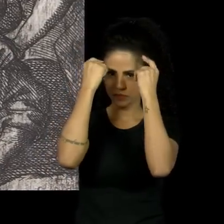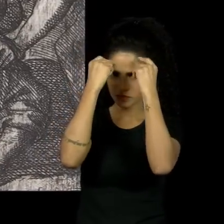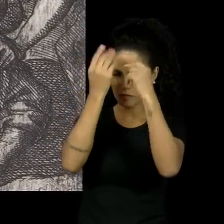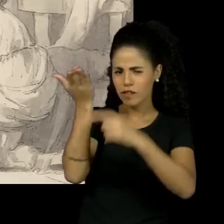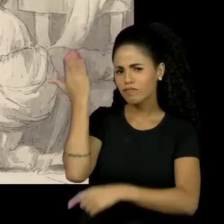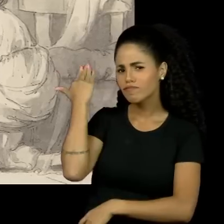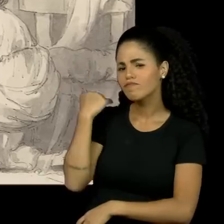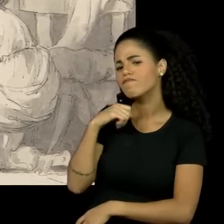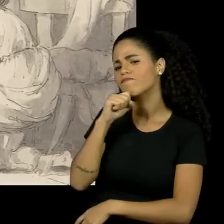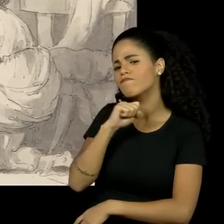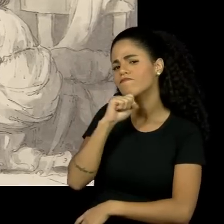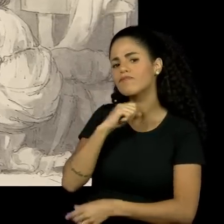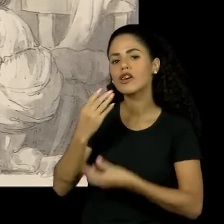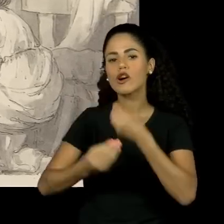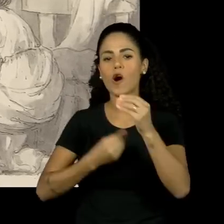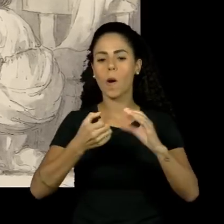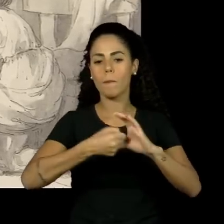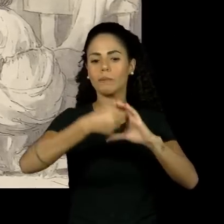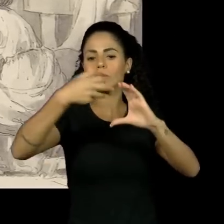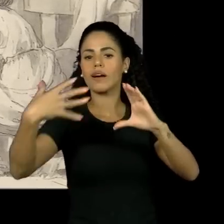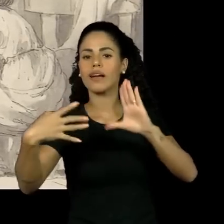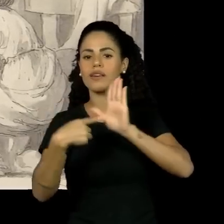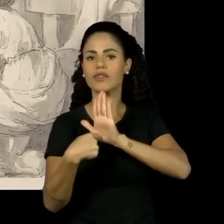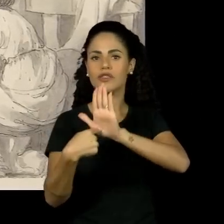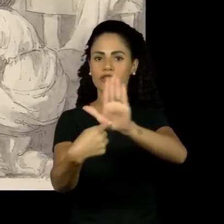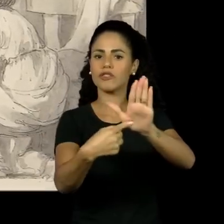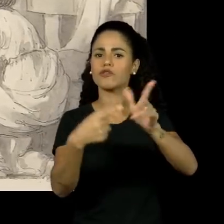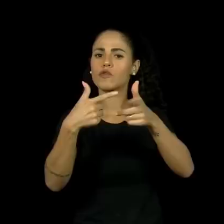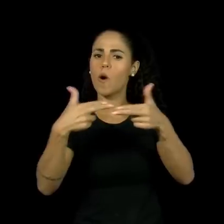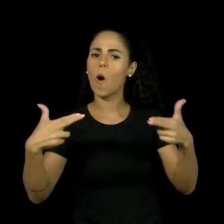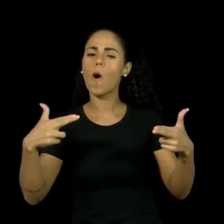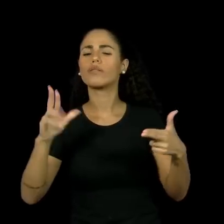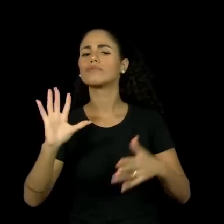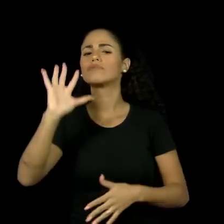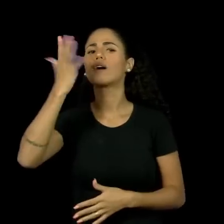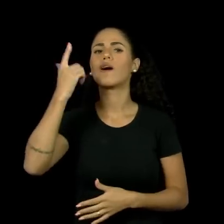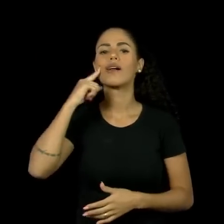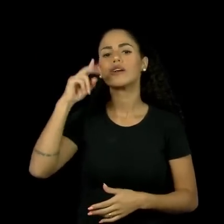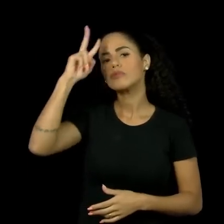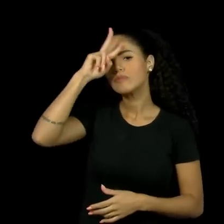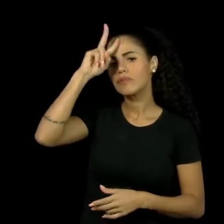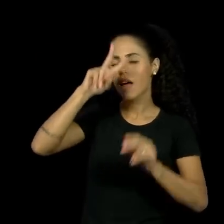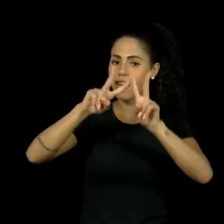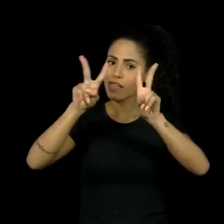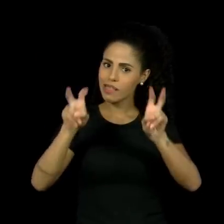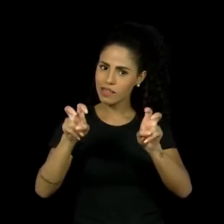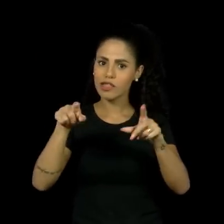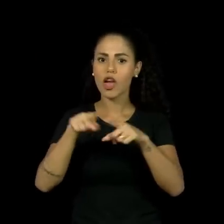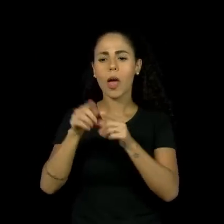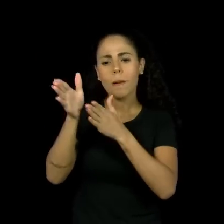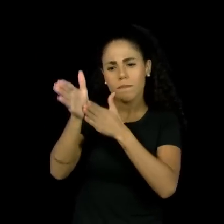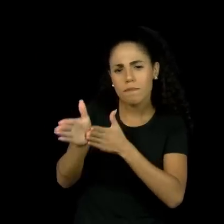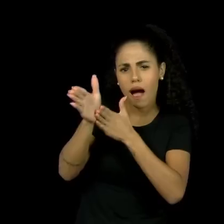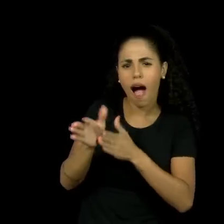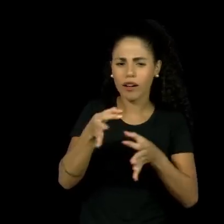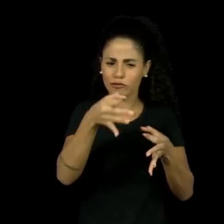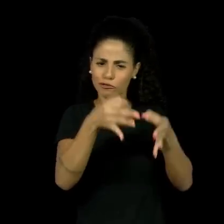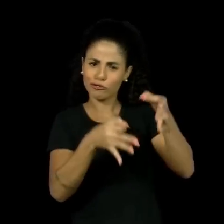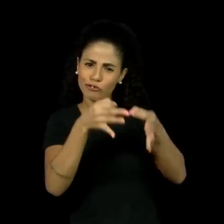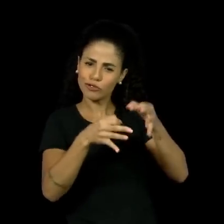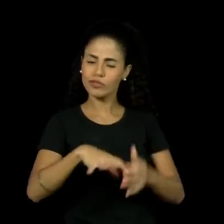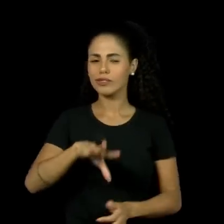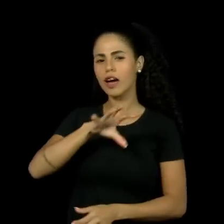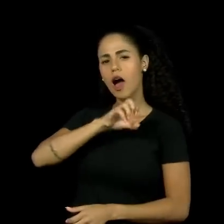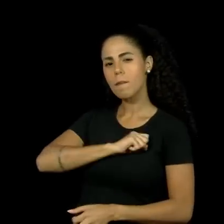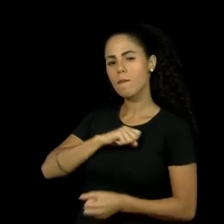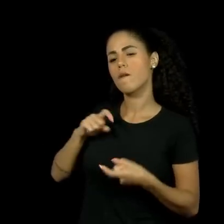se caracteriza pela representação de conflitos baseados em temas como o destino, a justiça, o amor,